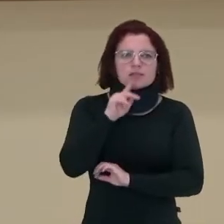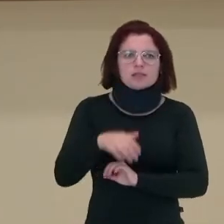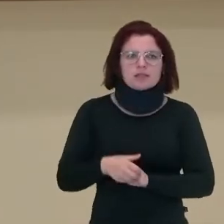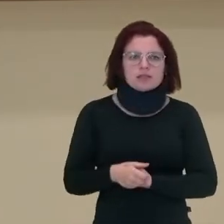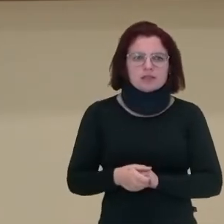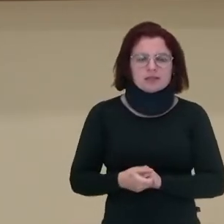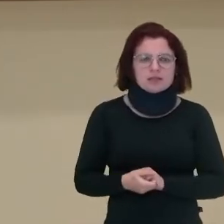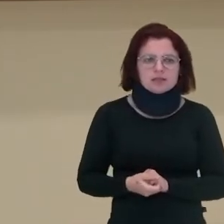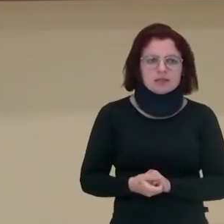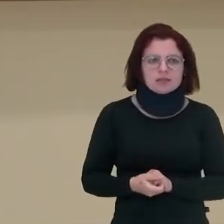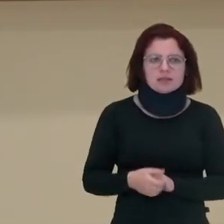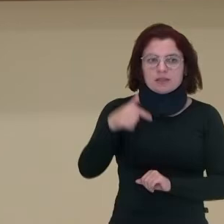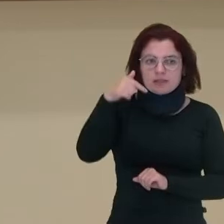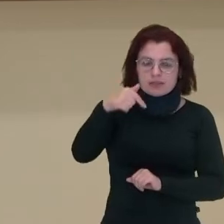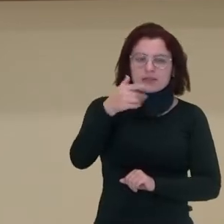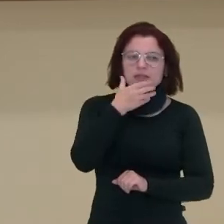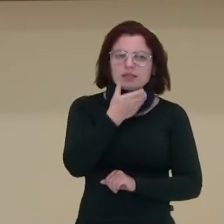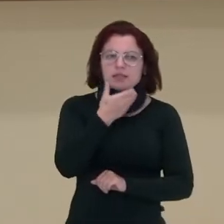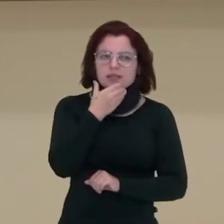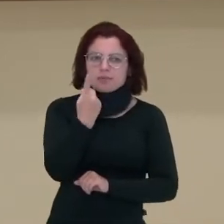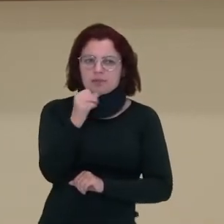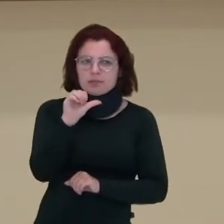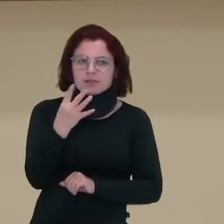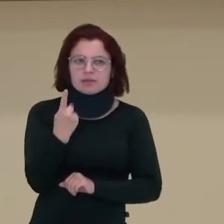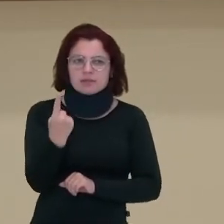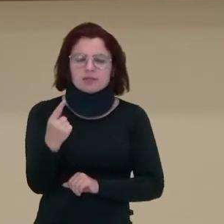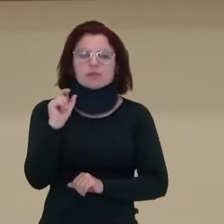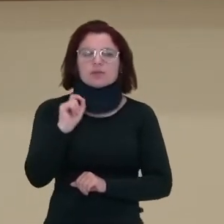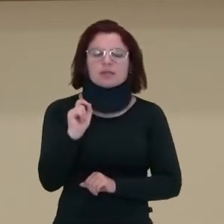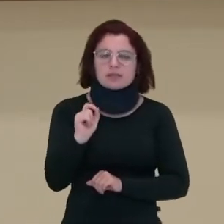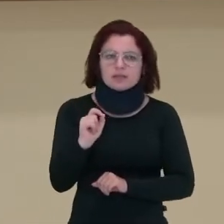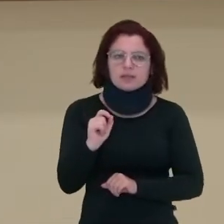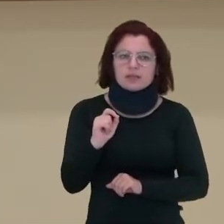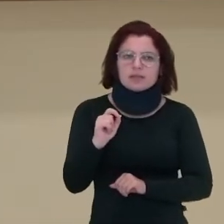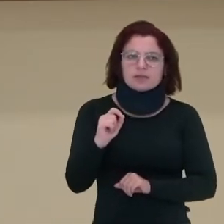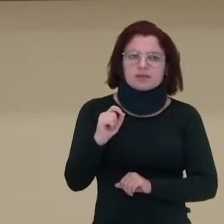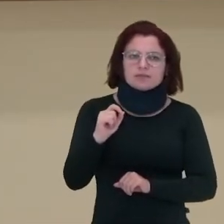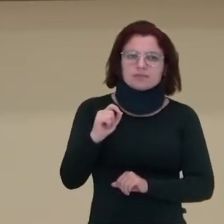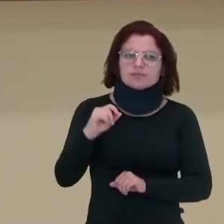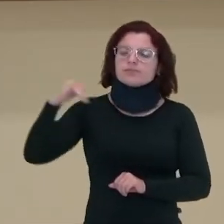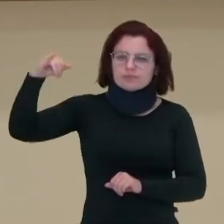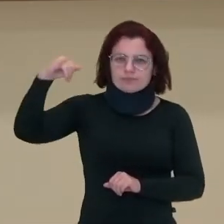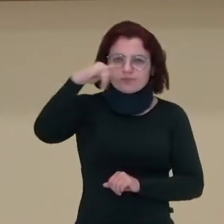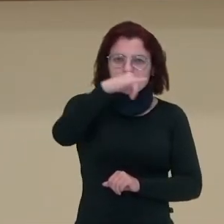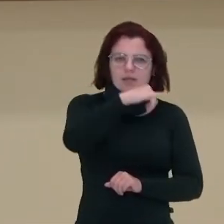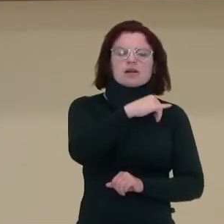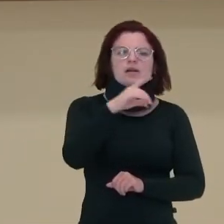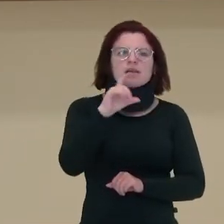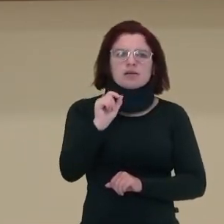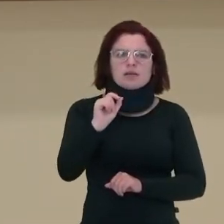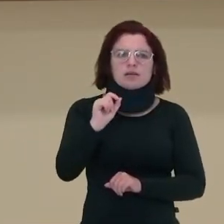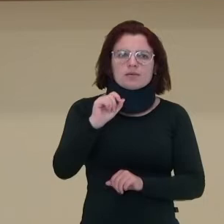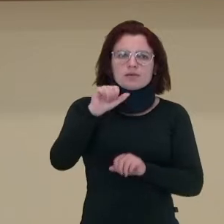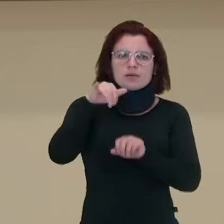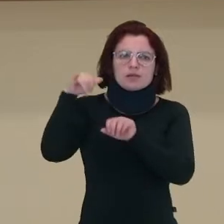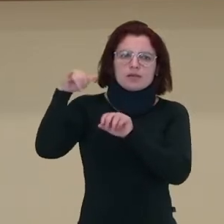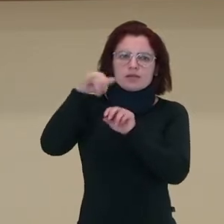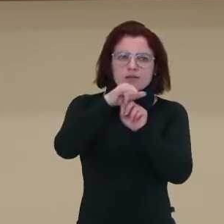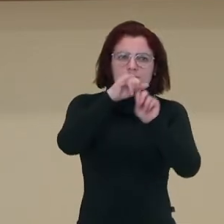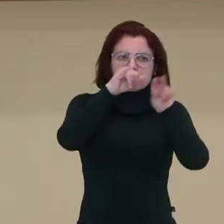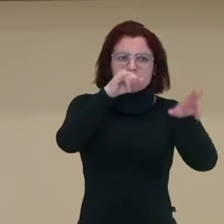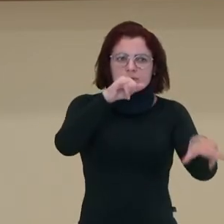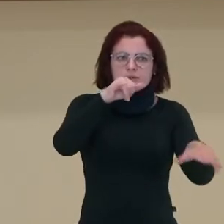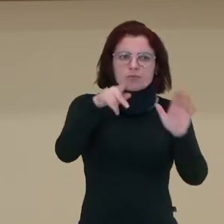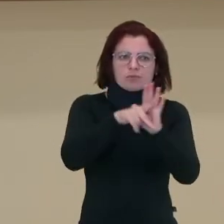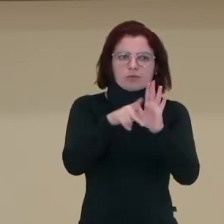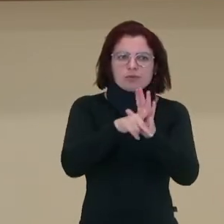Bom, em 7 de dezembro de 1941, a gente vai ver que a Força Aérea Japonesa, ela vai fazer um ataque surpresa à